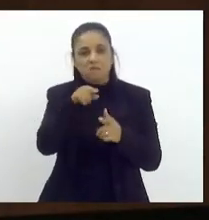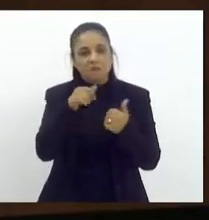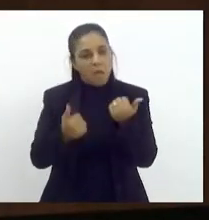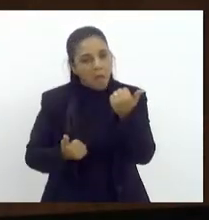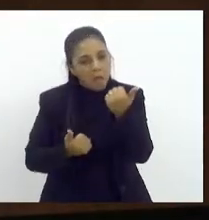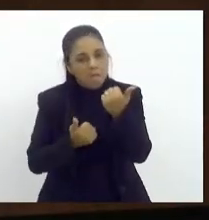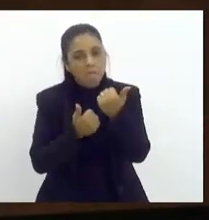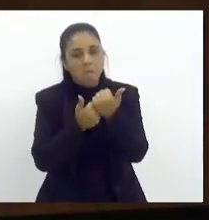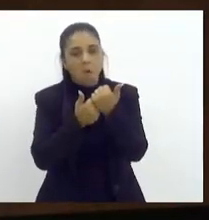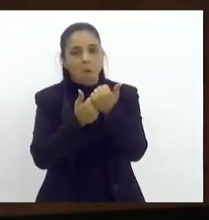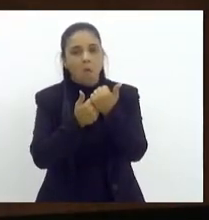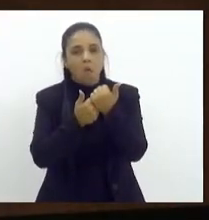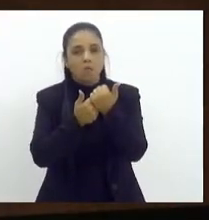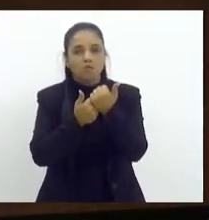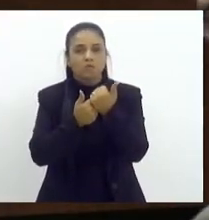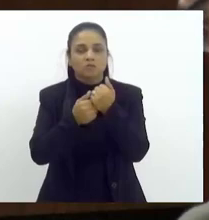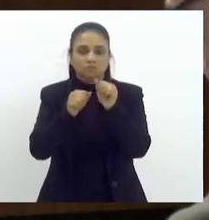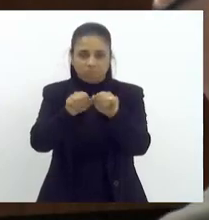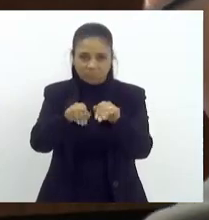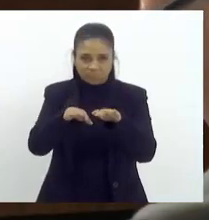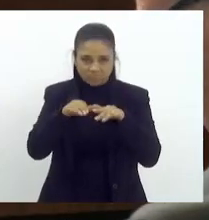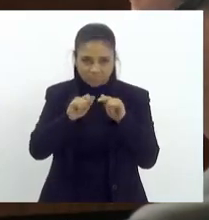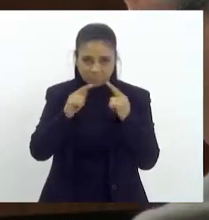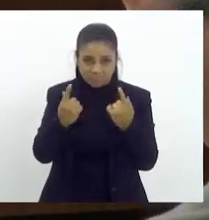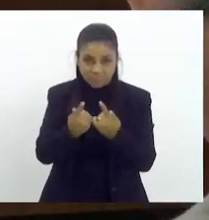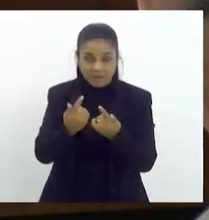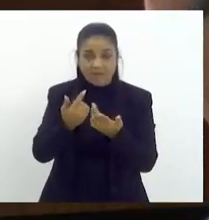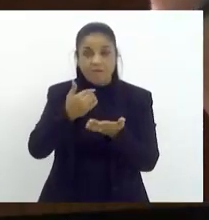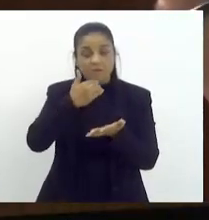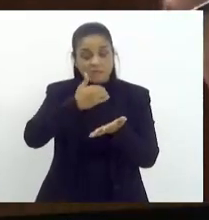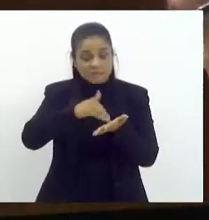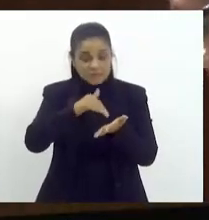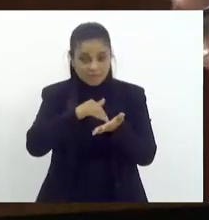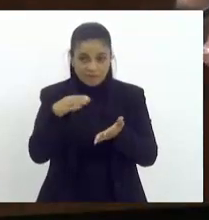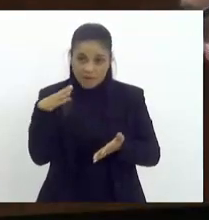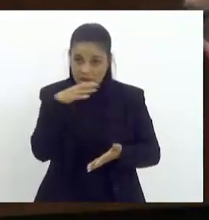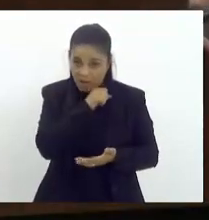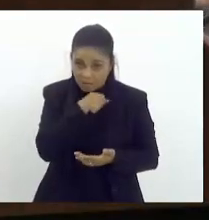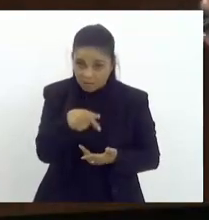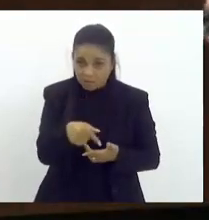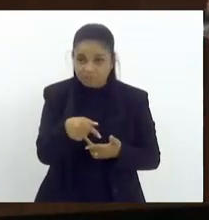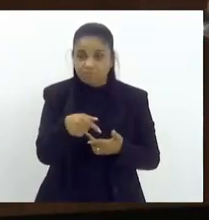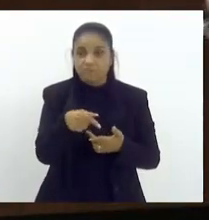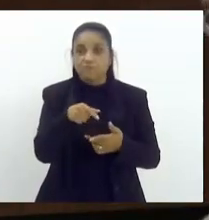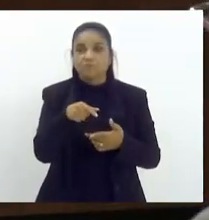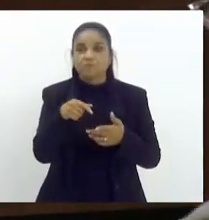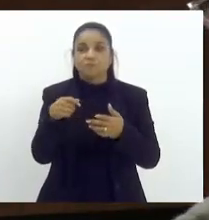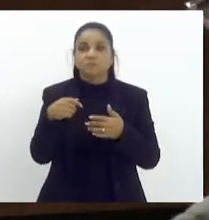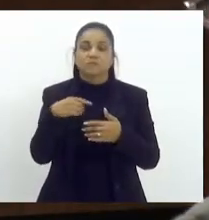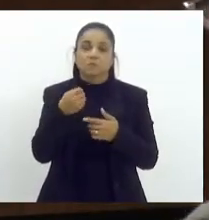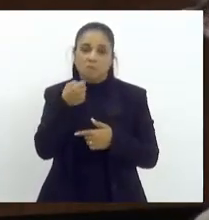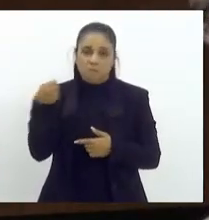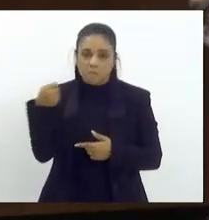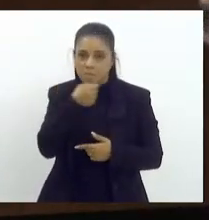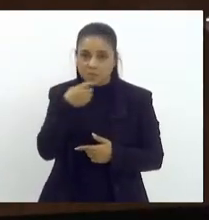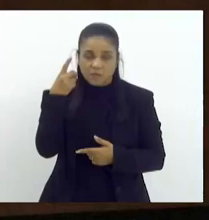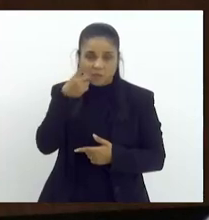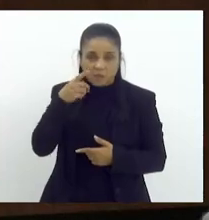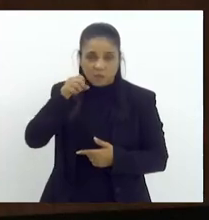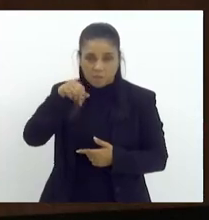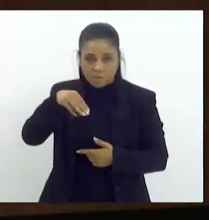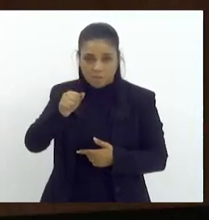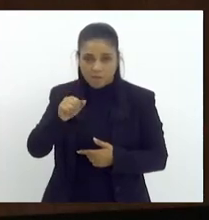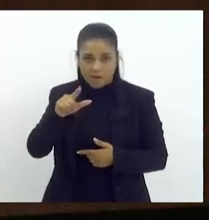o apoio de todo o Parlamento Fluminense mas por falar em secretaria em breve para dar a palavra do deputado Malafaia é o seguinte Presidente